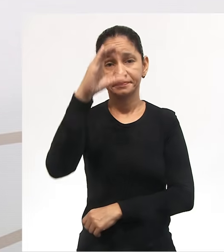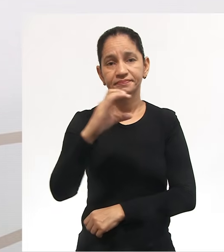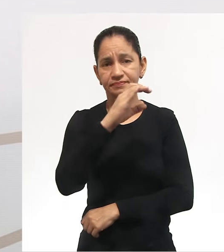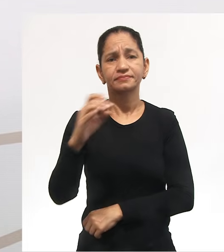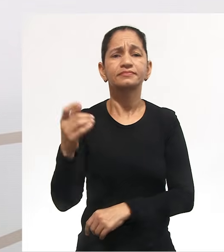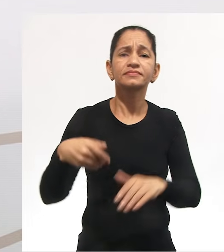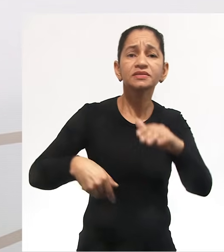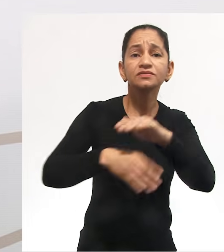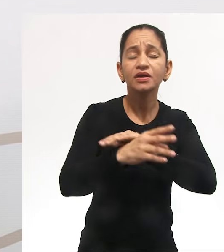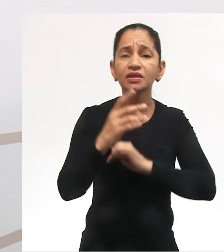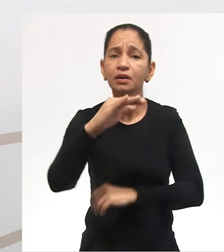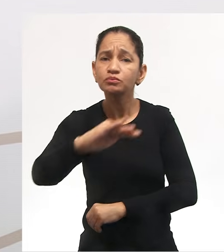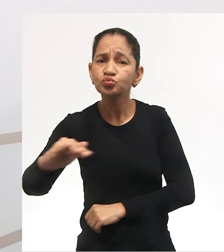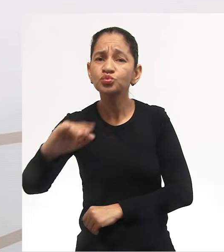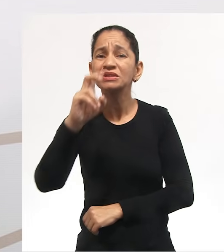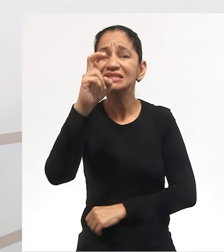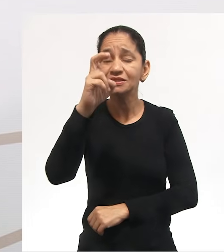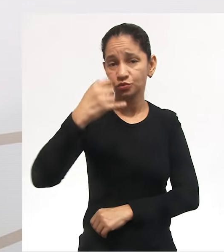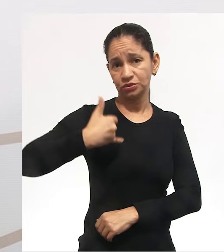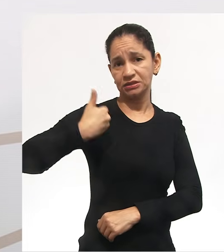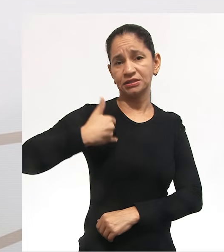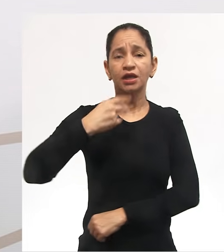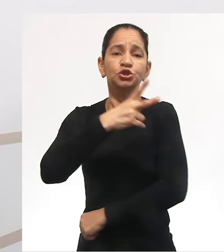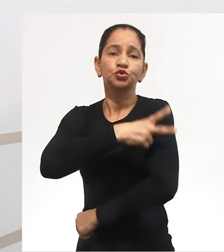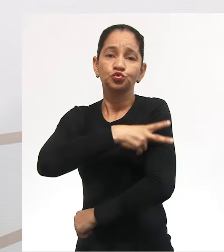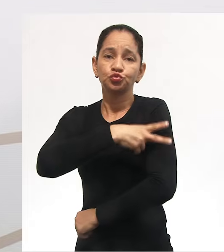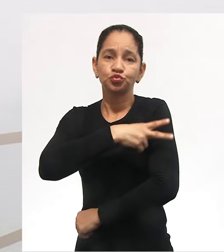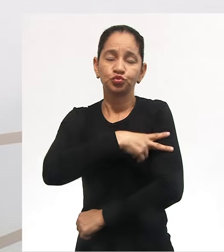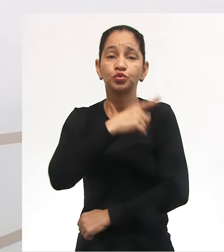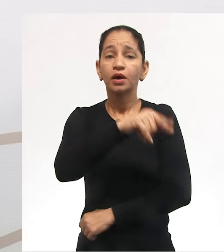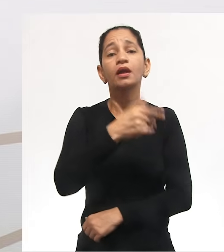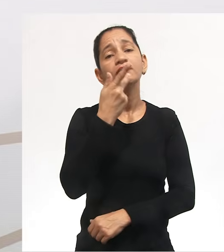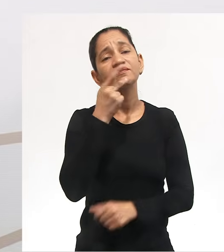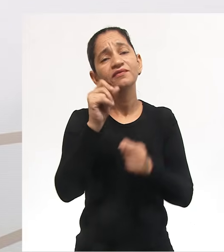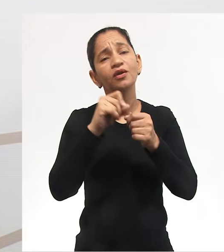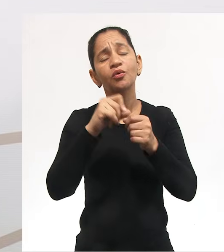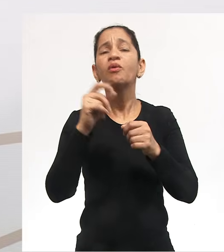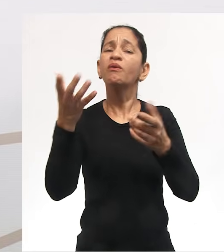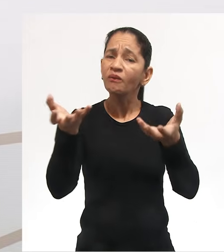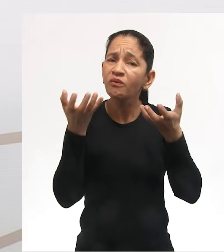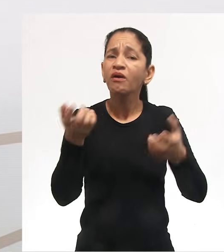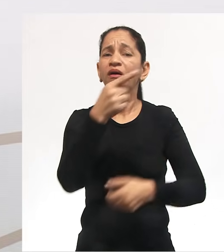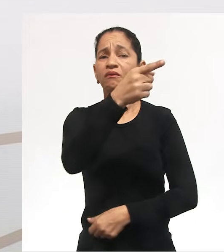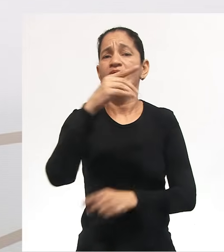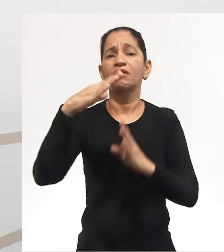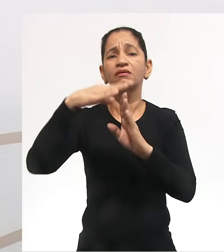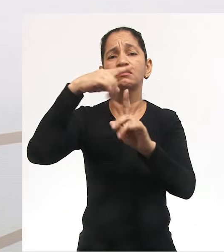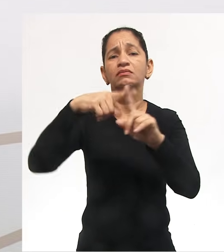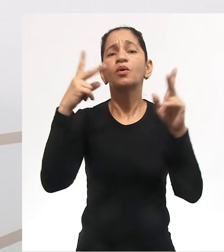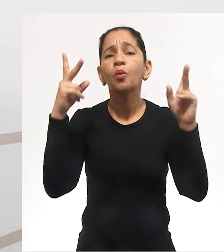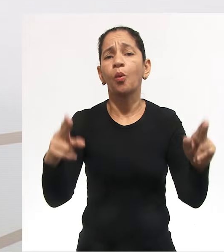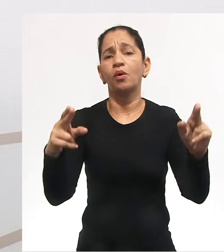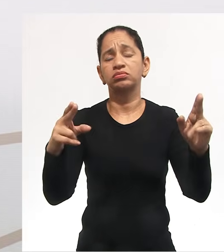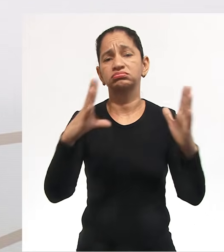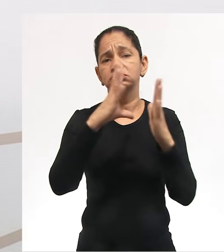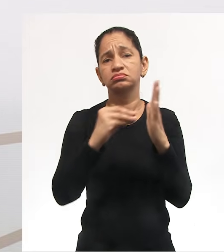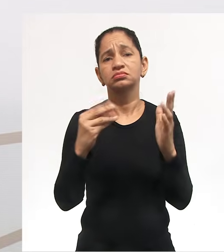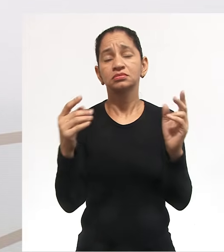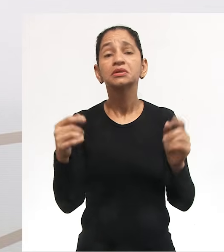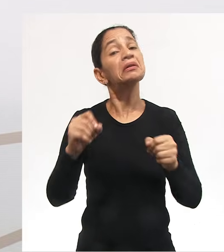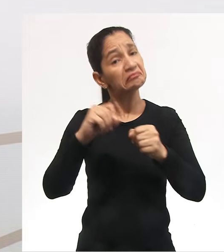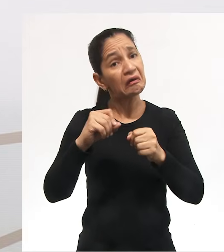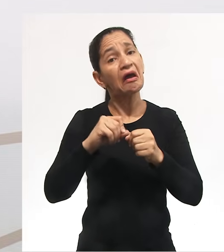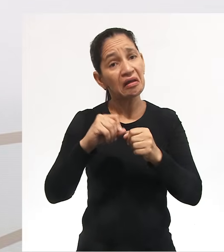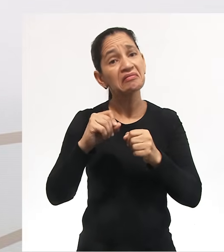católica que tem lá, então o menino de 5 anos que era do pré-2, né, pré-2, ele falou: "Tia, eu quero fazer a igreja,